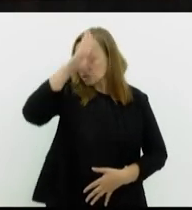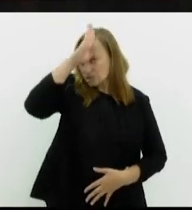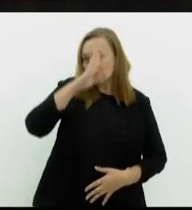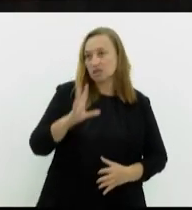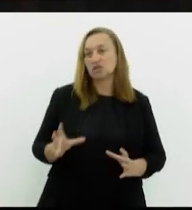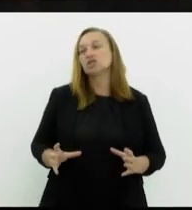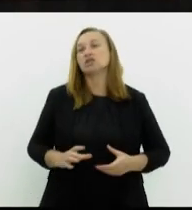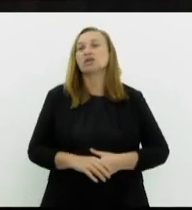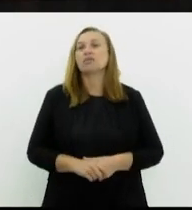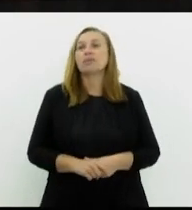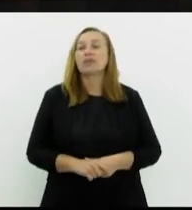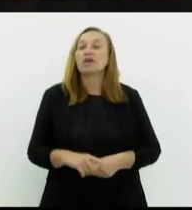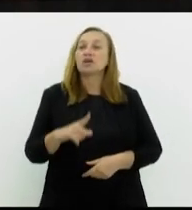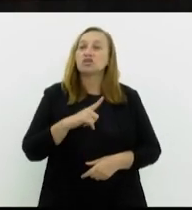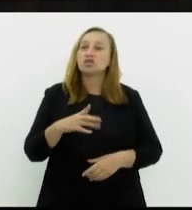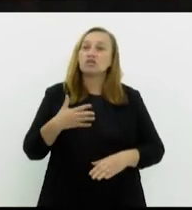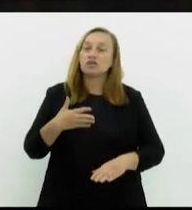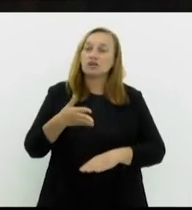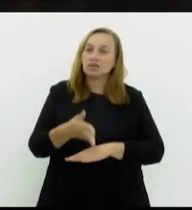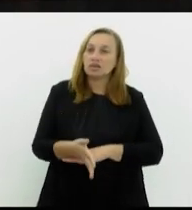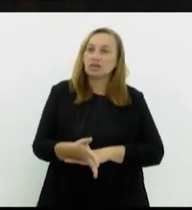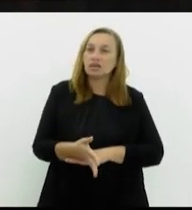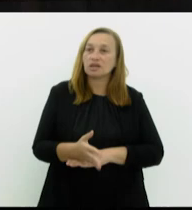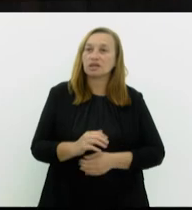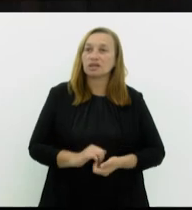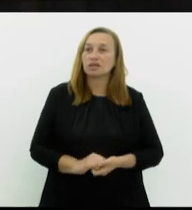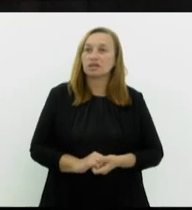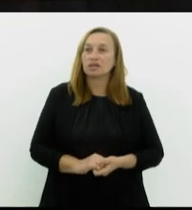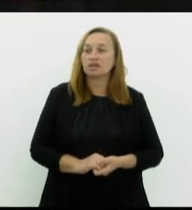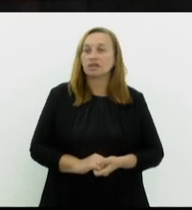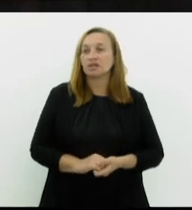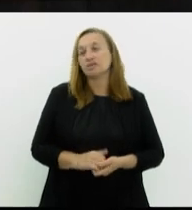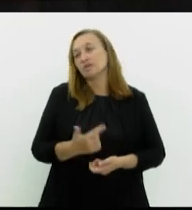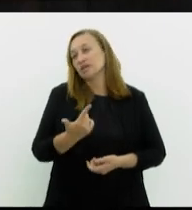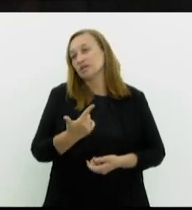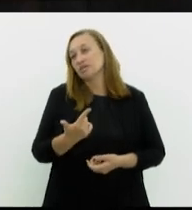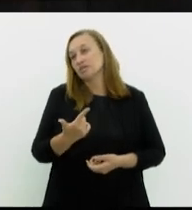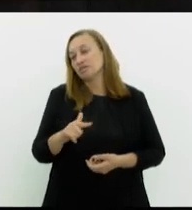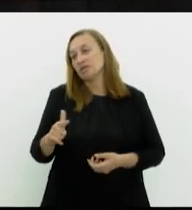bolsonaristas, que eu tive que entrar no meio para que não saísse